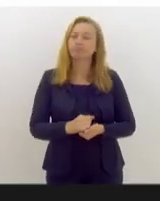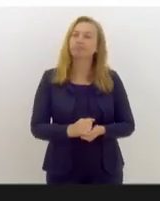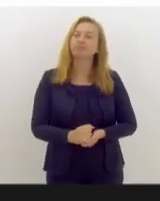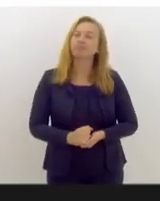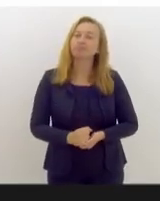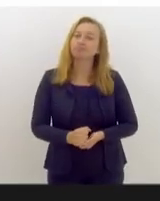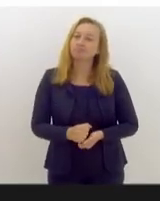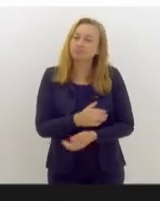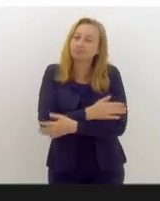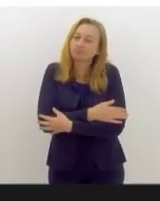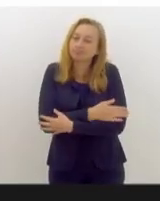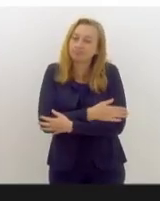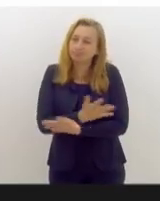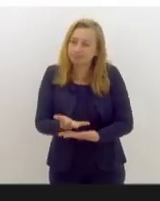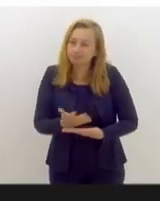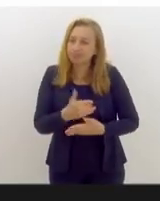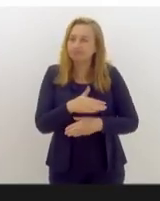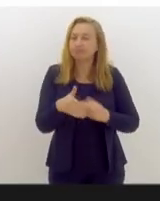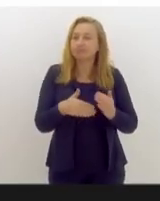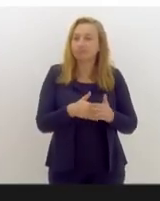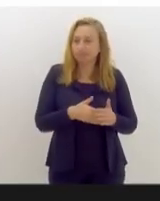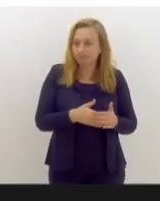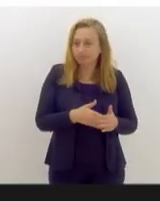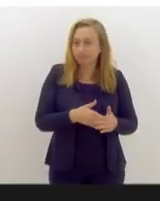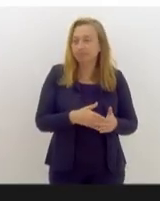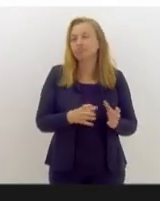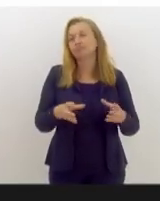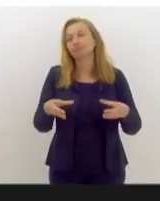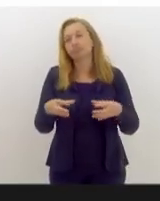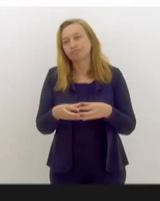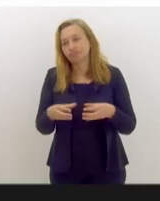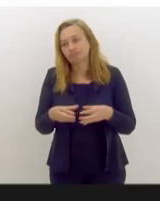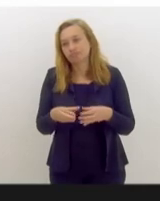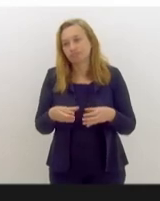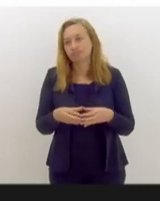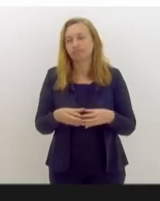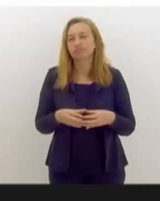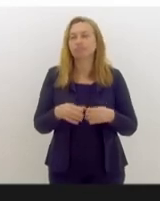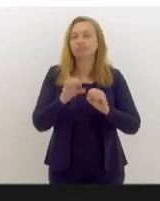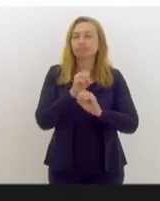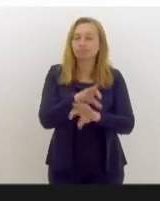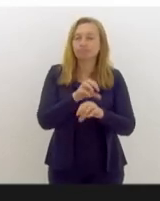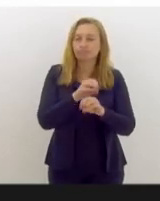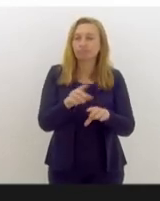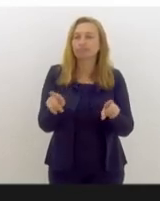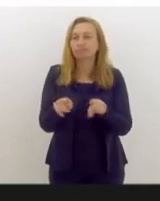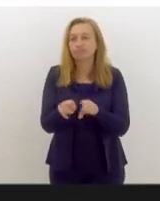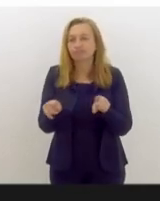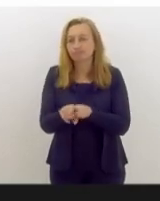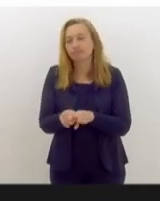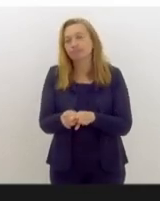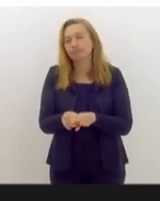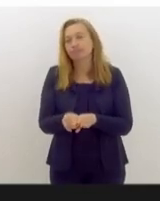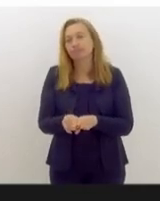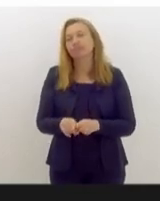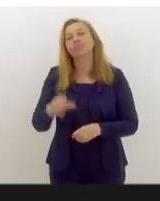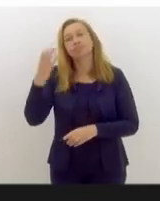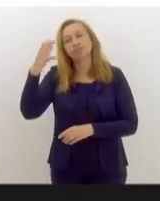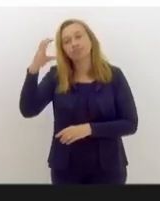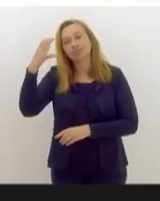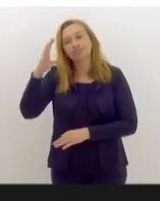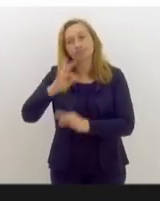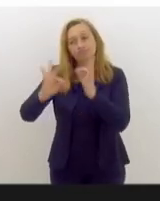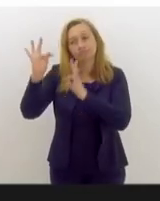abraçá-lo e a toda a comissão de educação e também de ciência